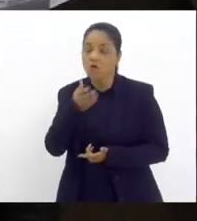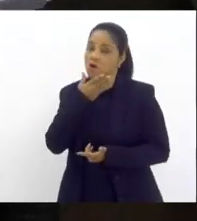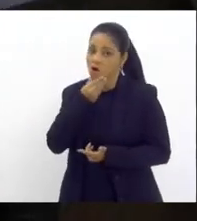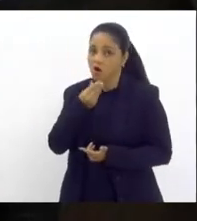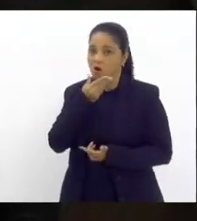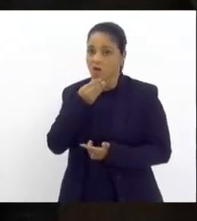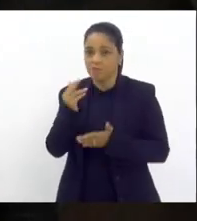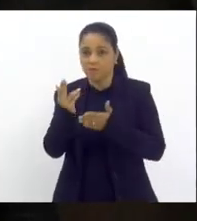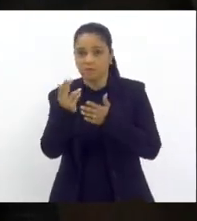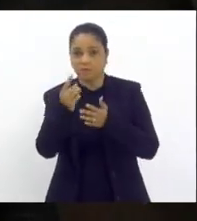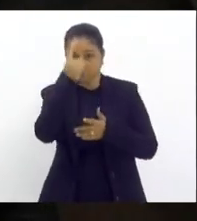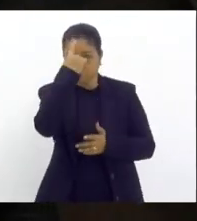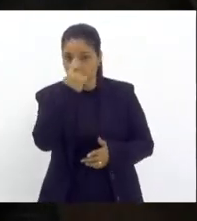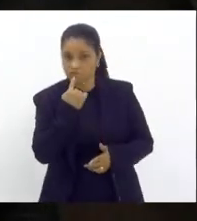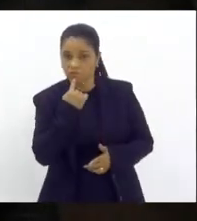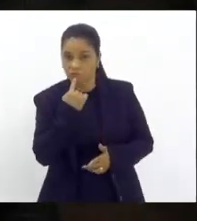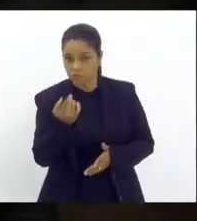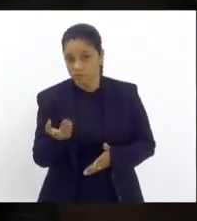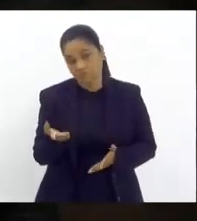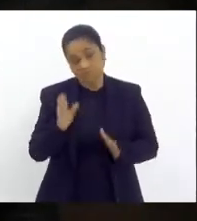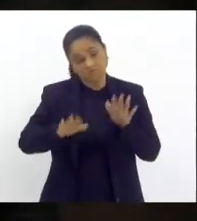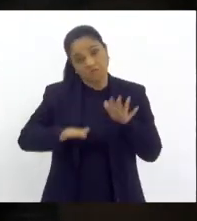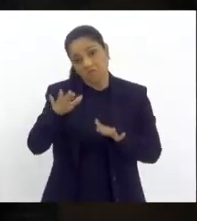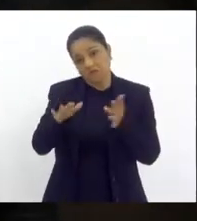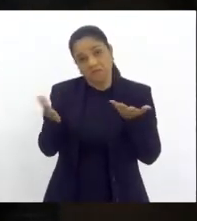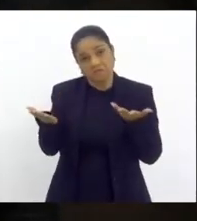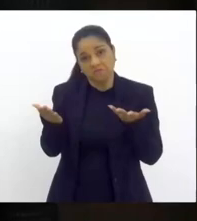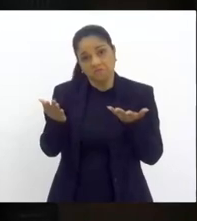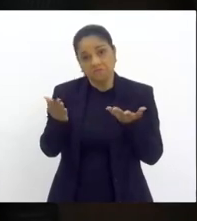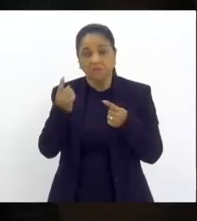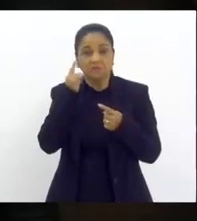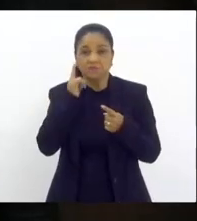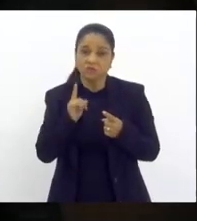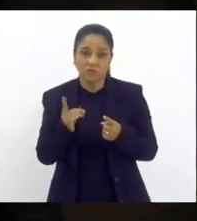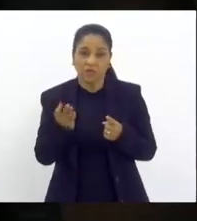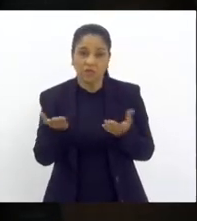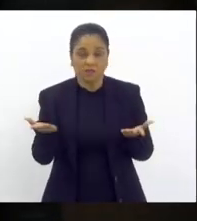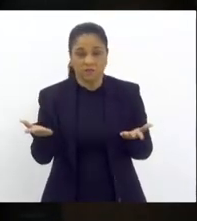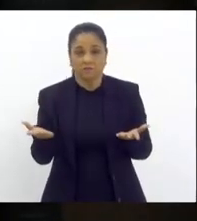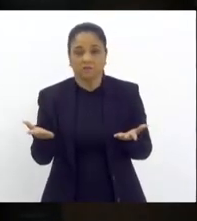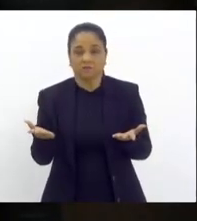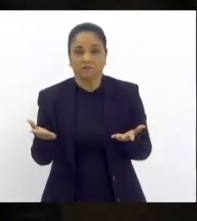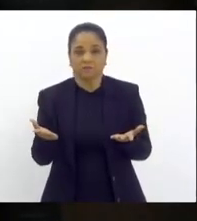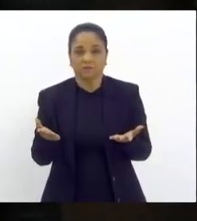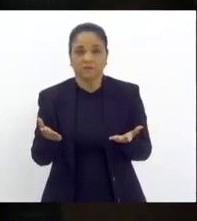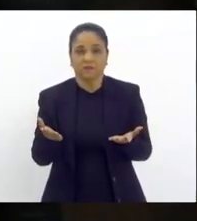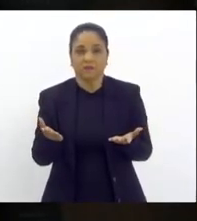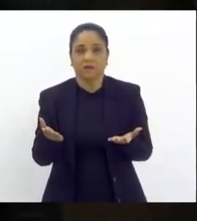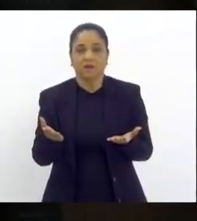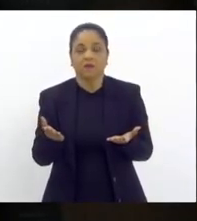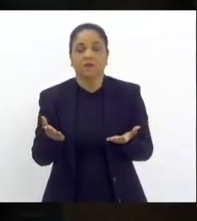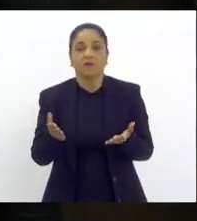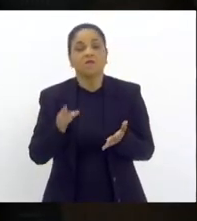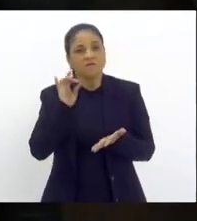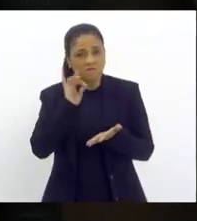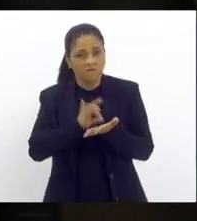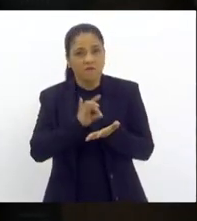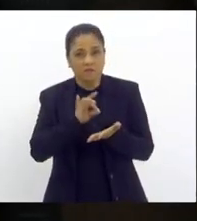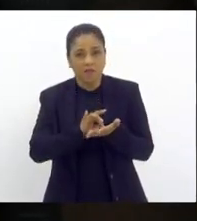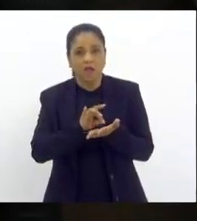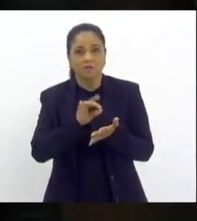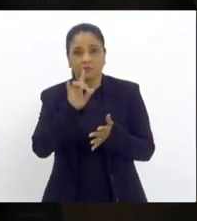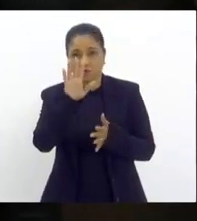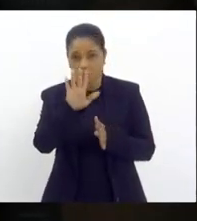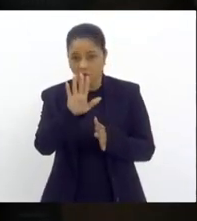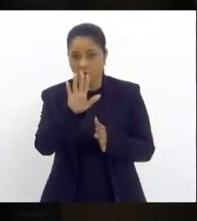masculina. Talvez, não sei. Não sei que cão catraz é esse aqui, mas vamos lá. Na verdade, olha essa pessoa,